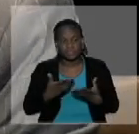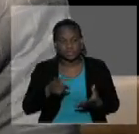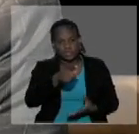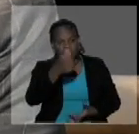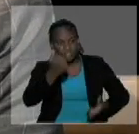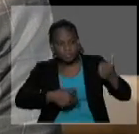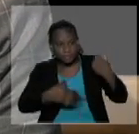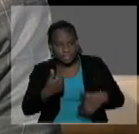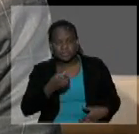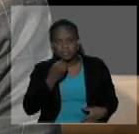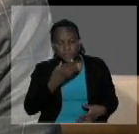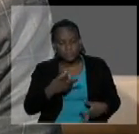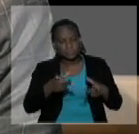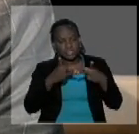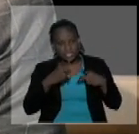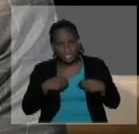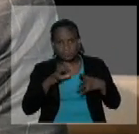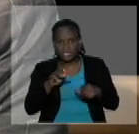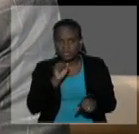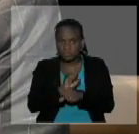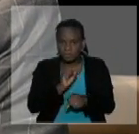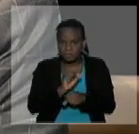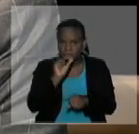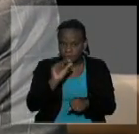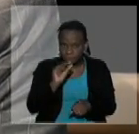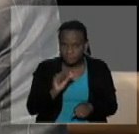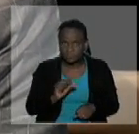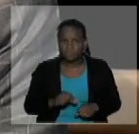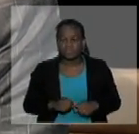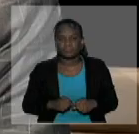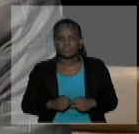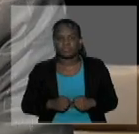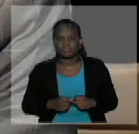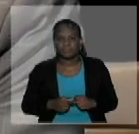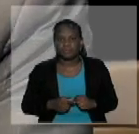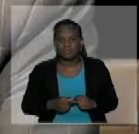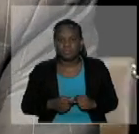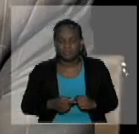ouvir o senhor é um presente, mas a gente vai ter que fazer aqui um pequeno